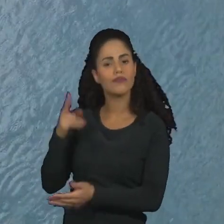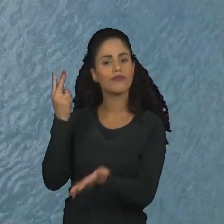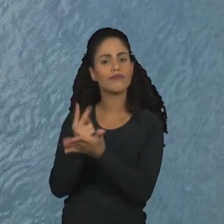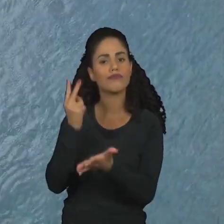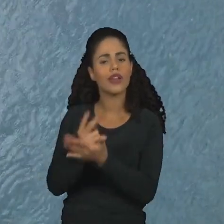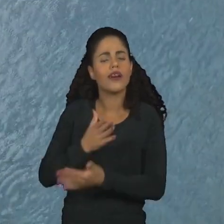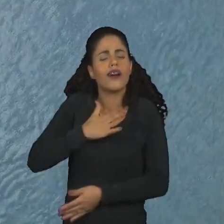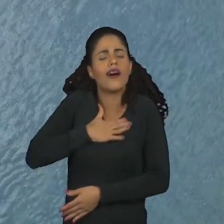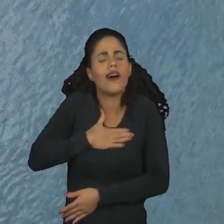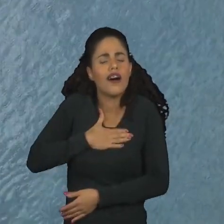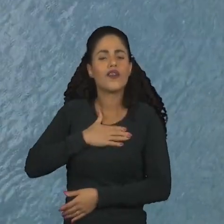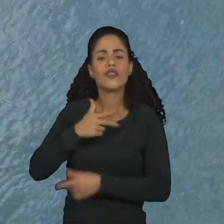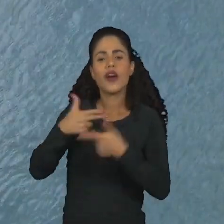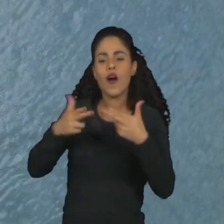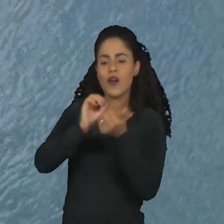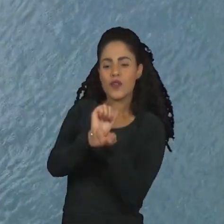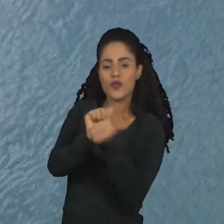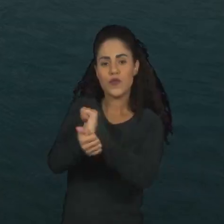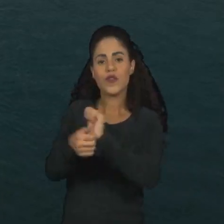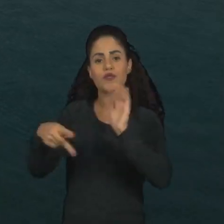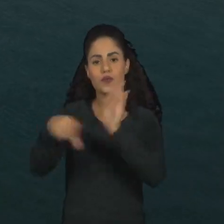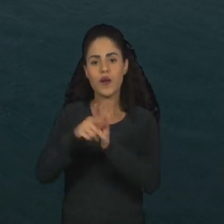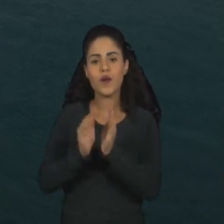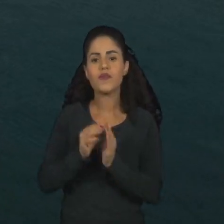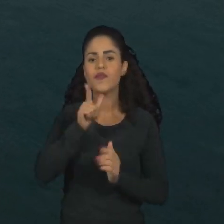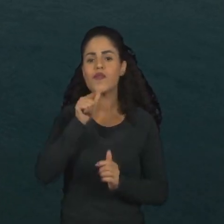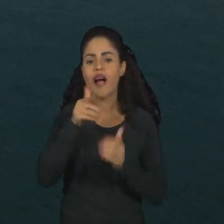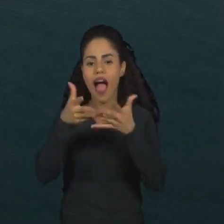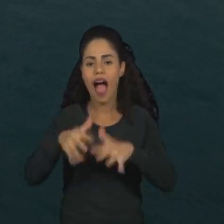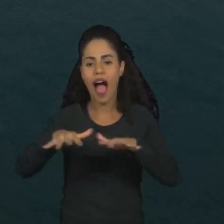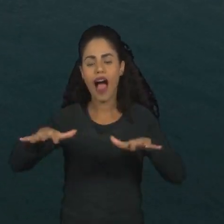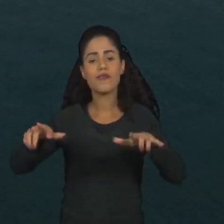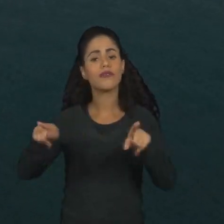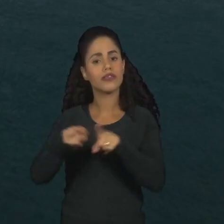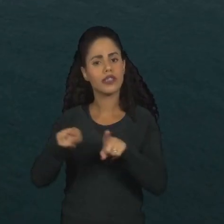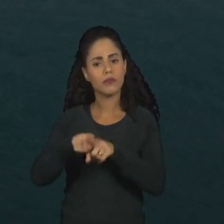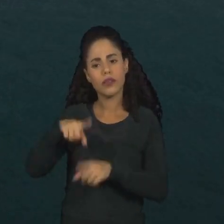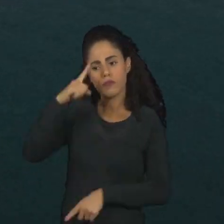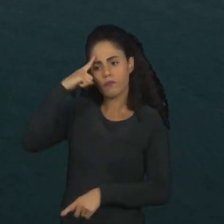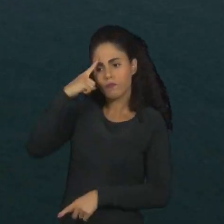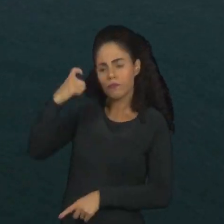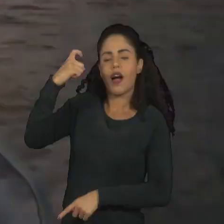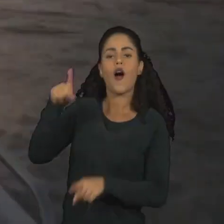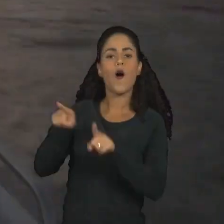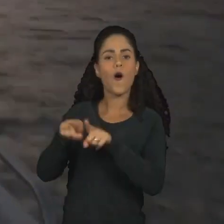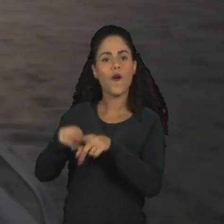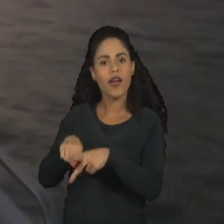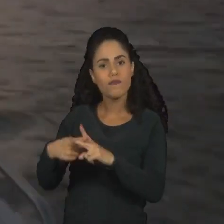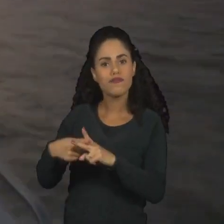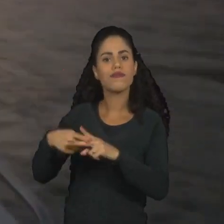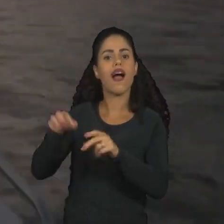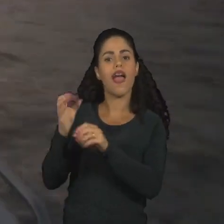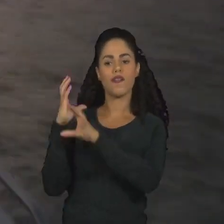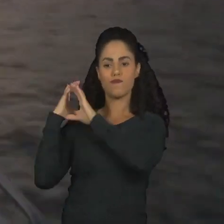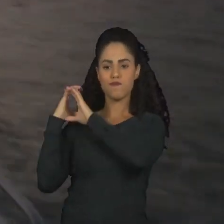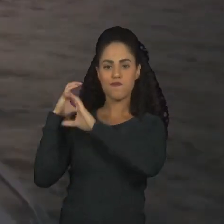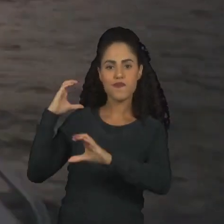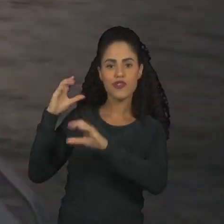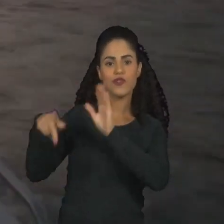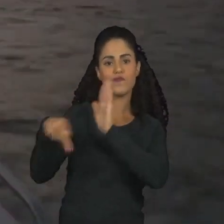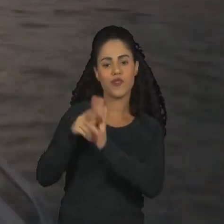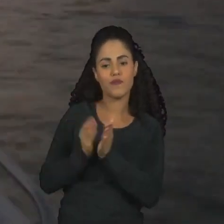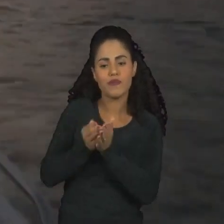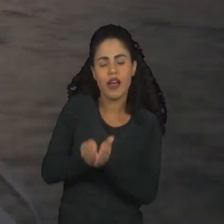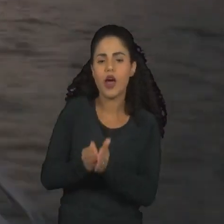um apaixonado pelos esportes náuticos e pensou inclusive em ser um engenheiro naval. Mas assumiu a navegação